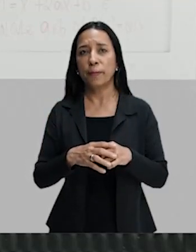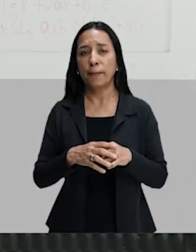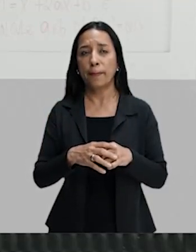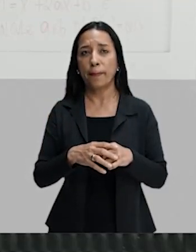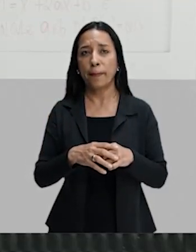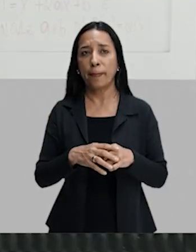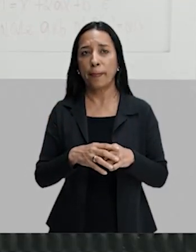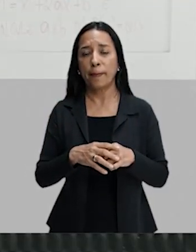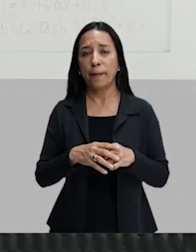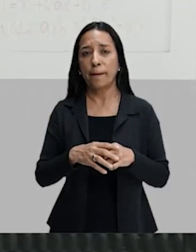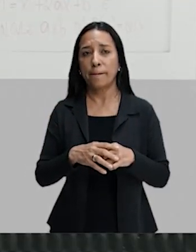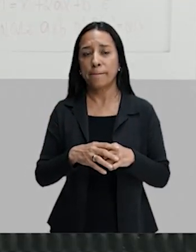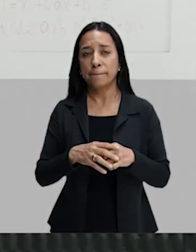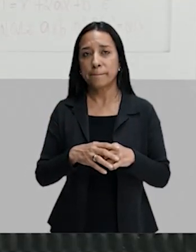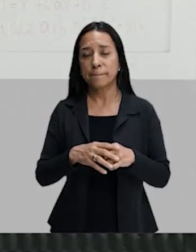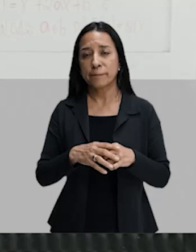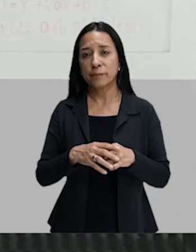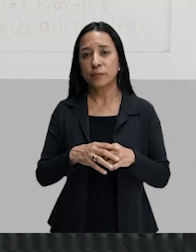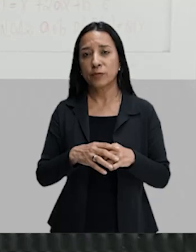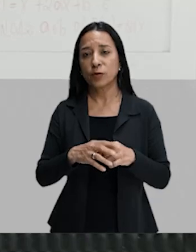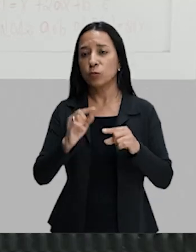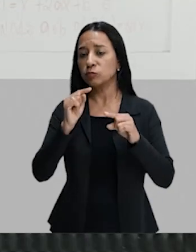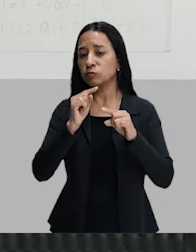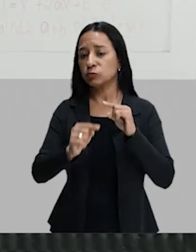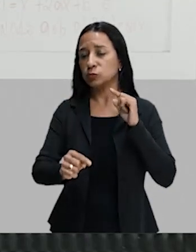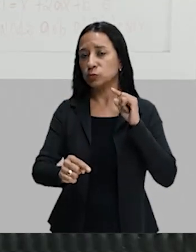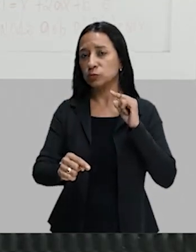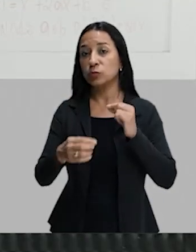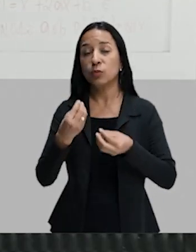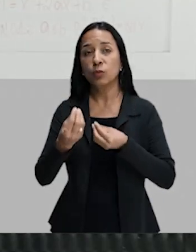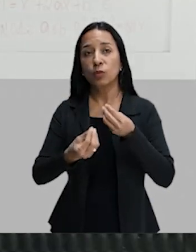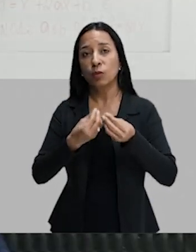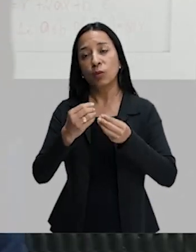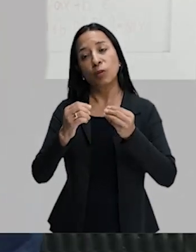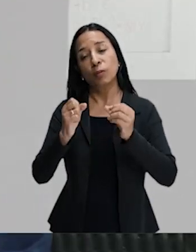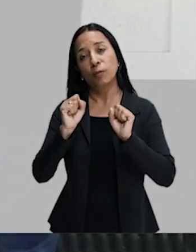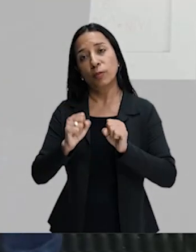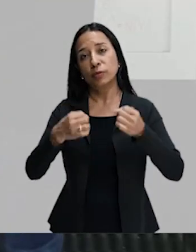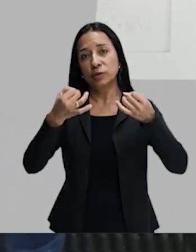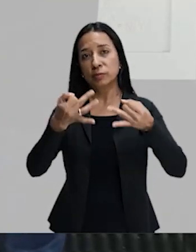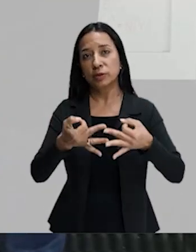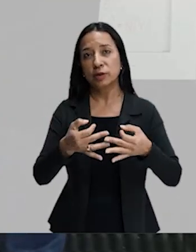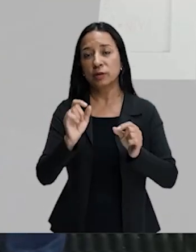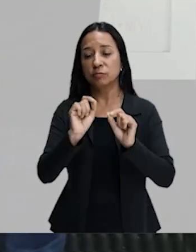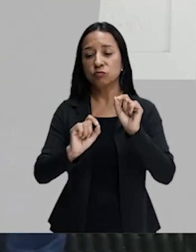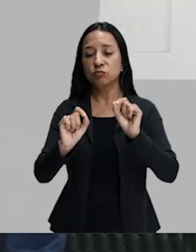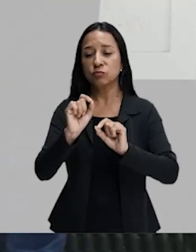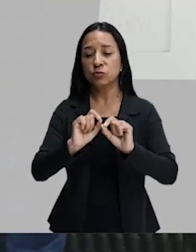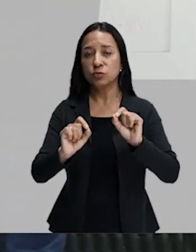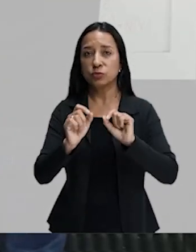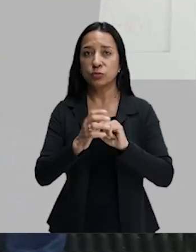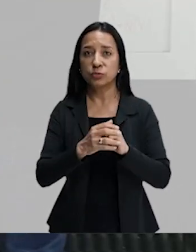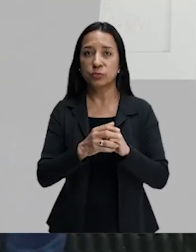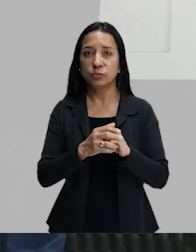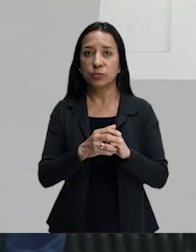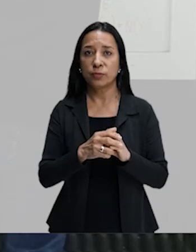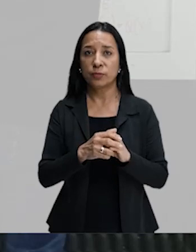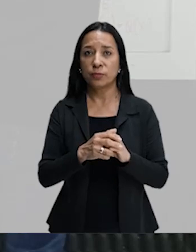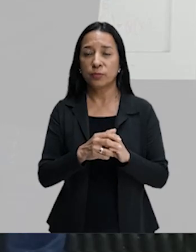nulo? Tá? Quando é que eu posso dizer isso? A denominação é essa aqui, ó. Quando é que o px